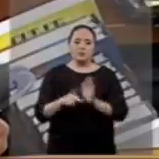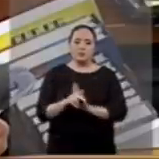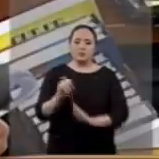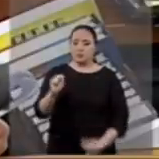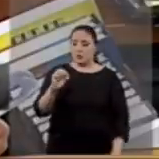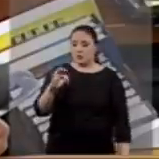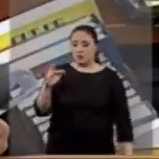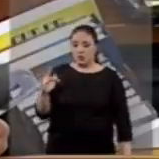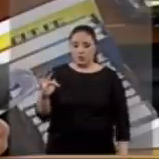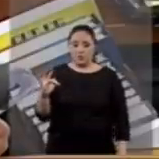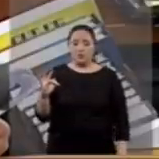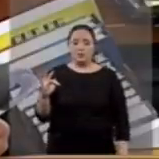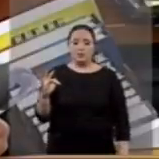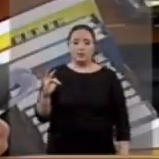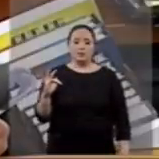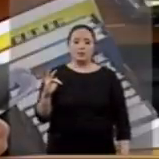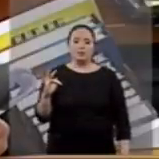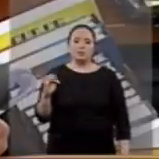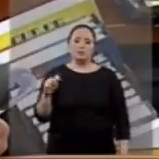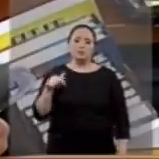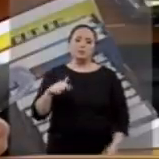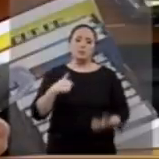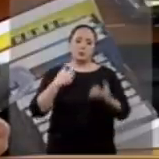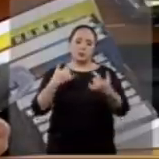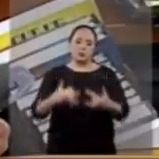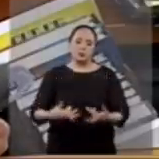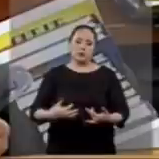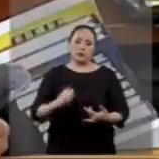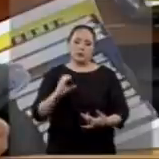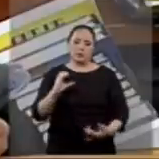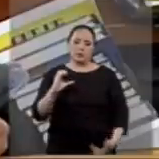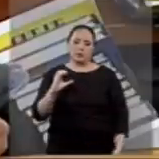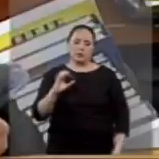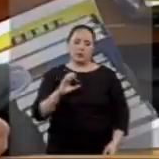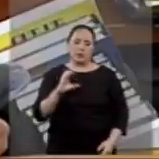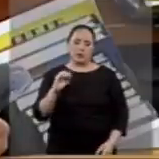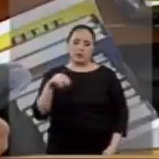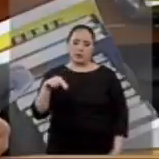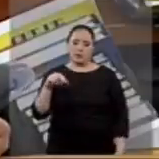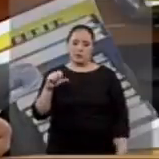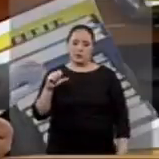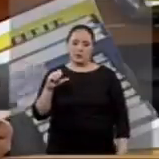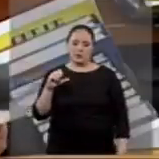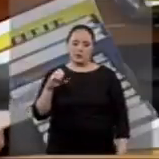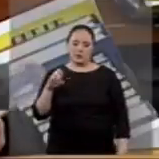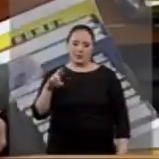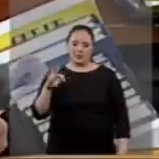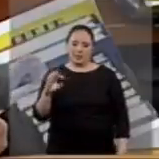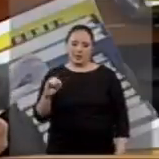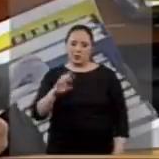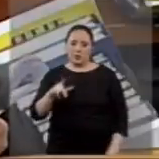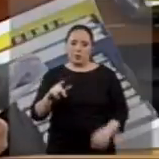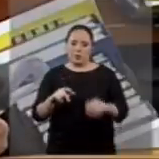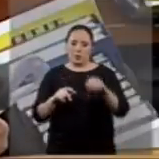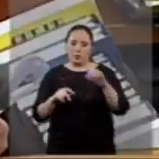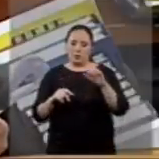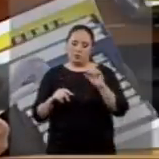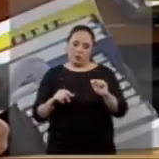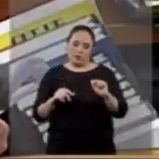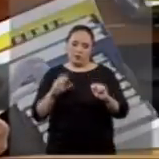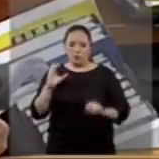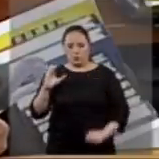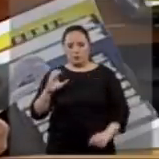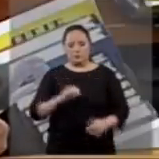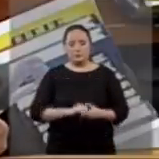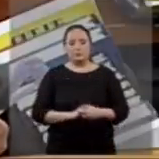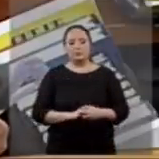Supremo, e aqui eu esclareço que é concerto, não com S, mas com C, né? Dá-se, no